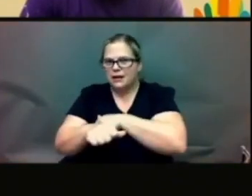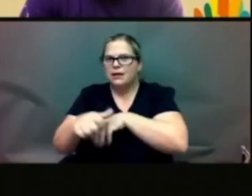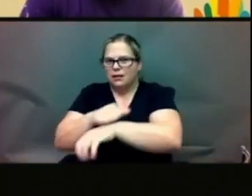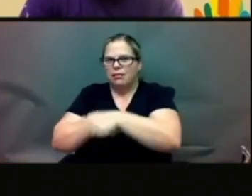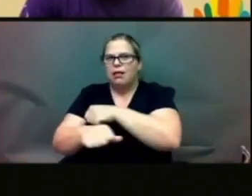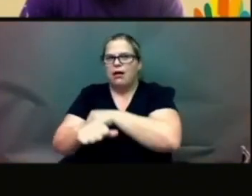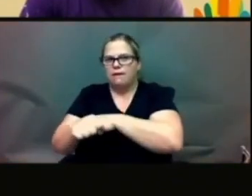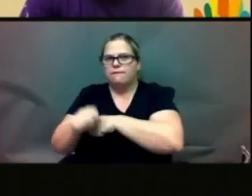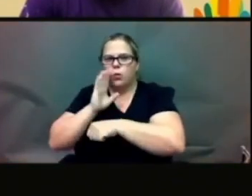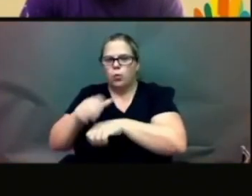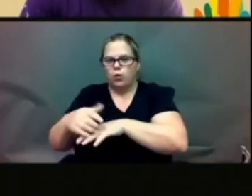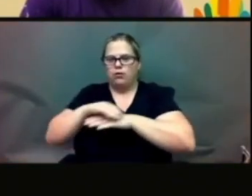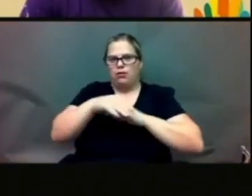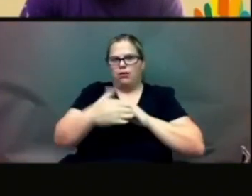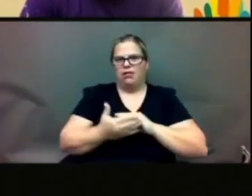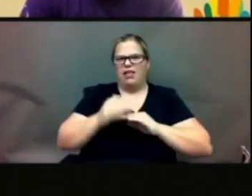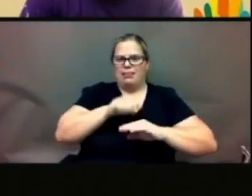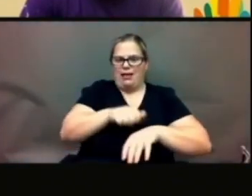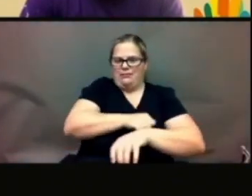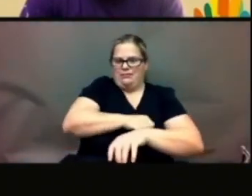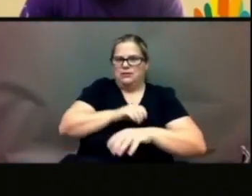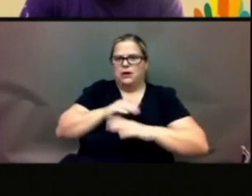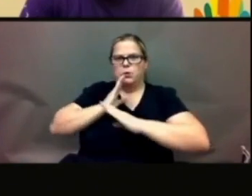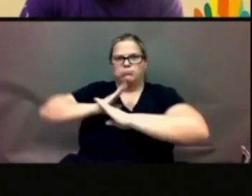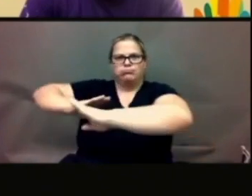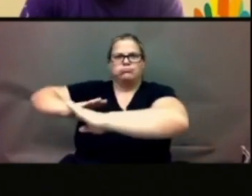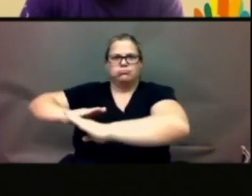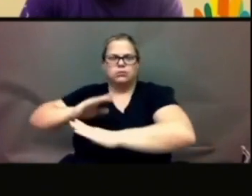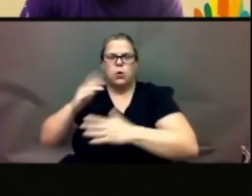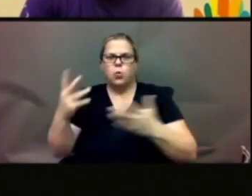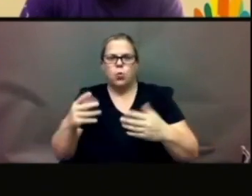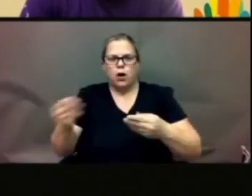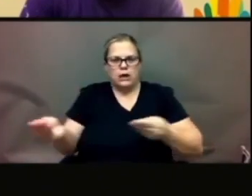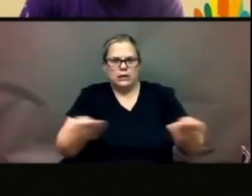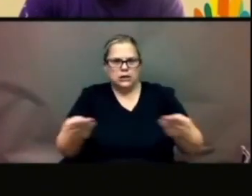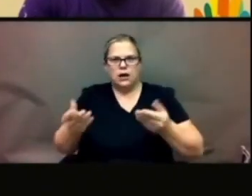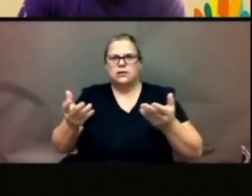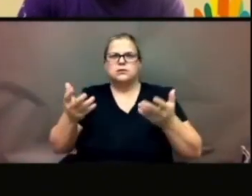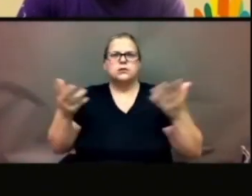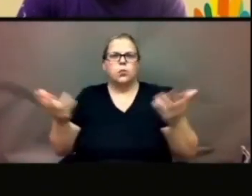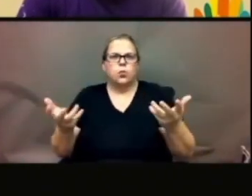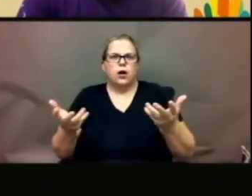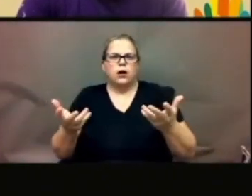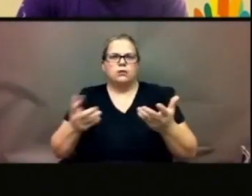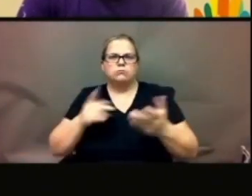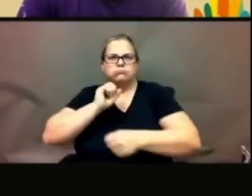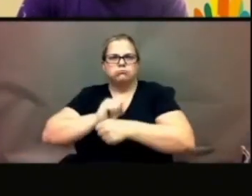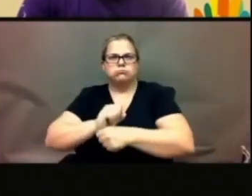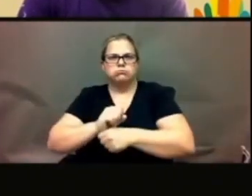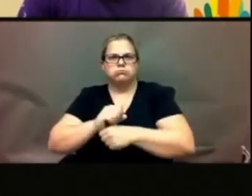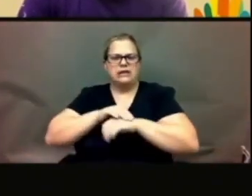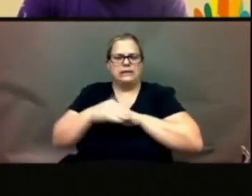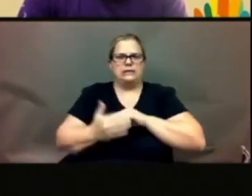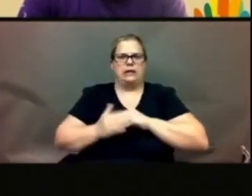luva. Ela isola a mão. Por ser de borracha. E isso corta a condutividade.